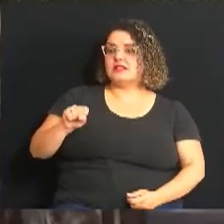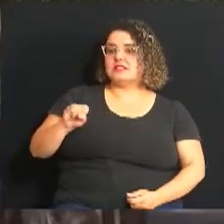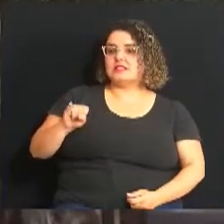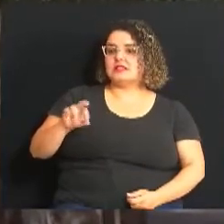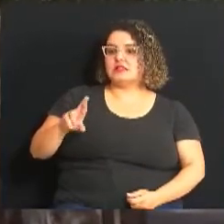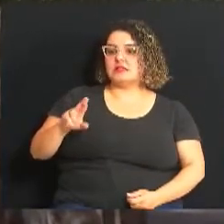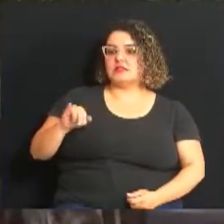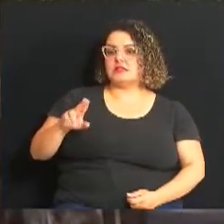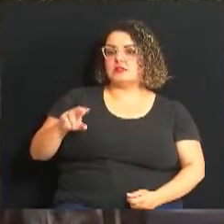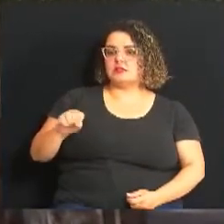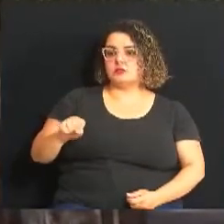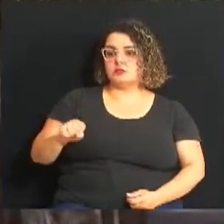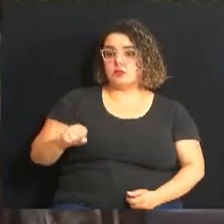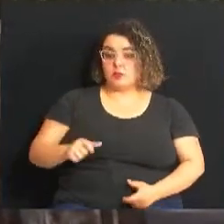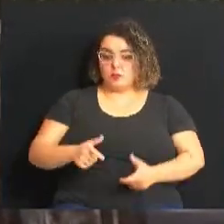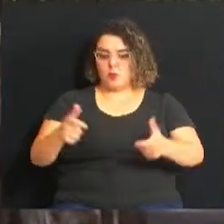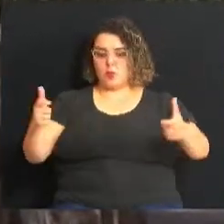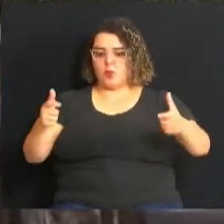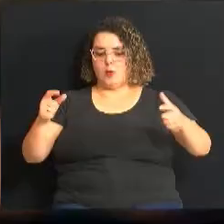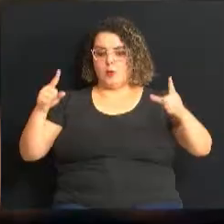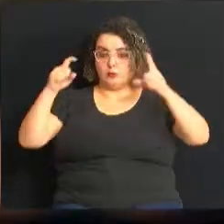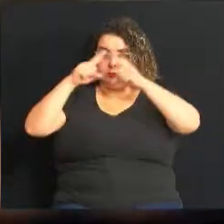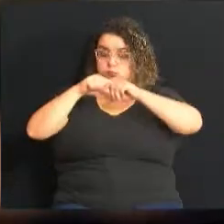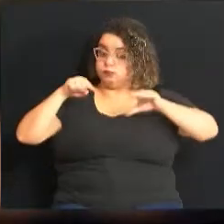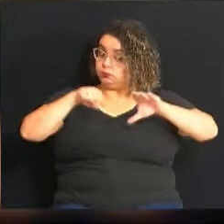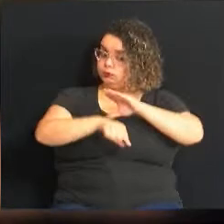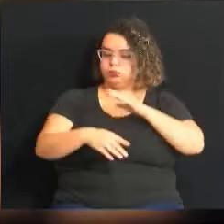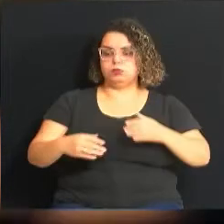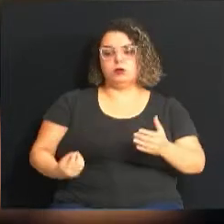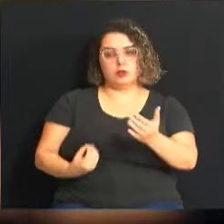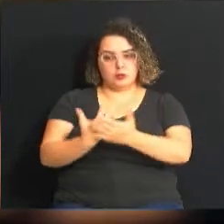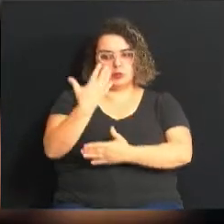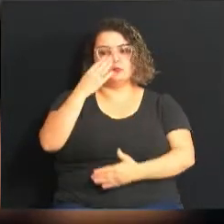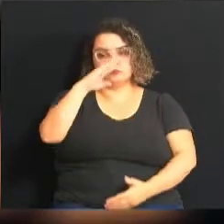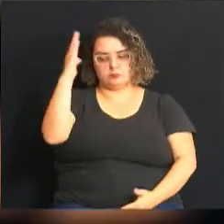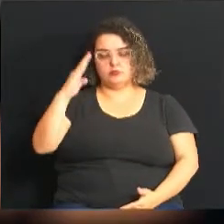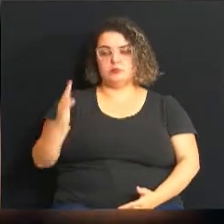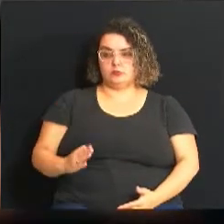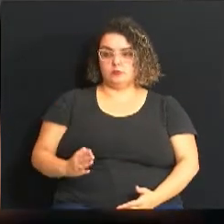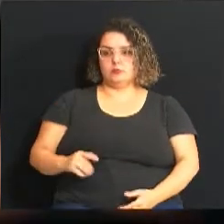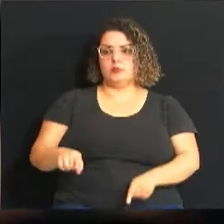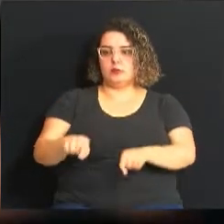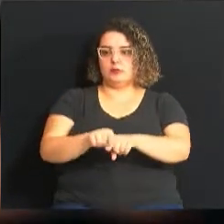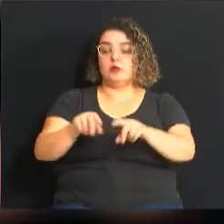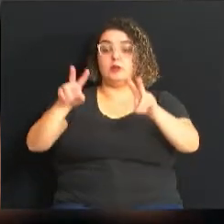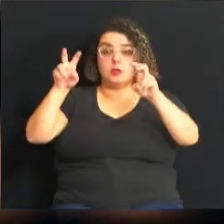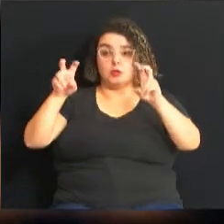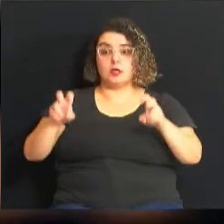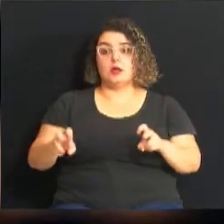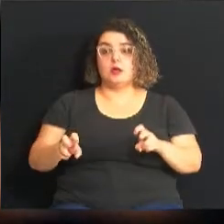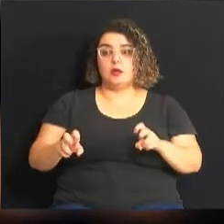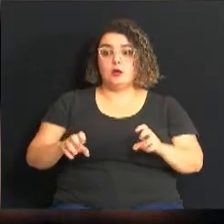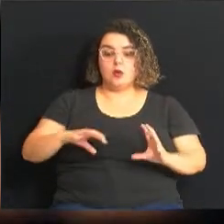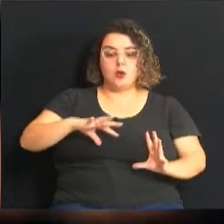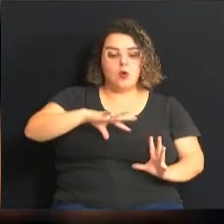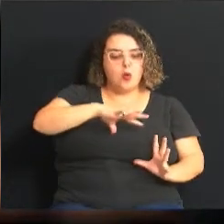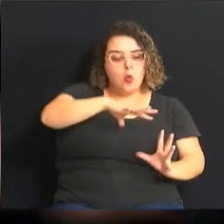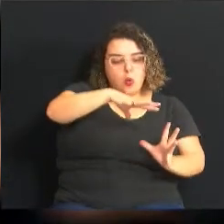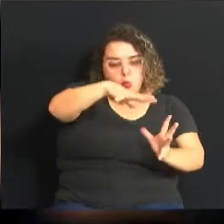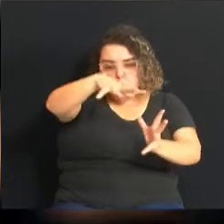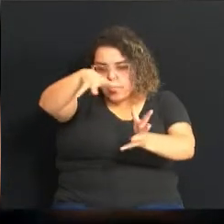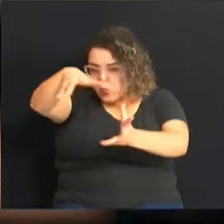complexa infraestrutura já construída no Brasil. Também foram abordados os temas exploração espacial e